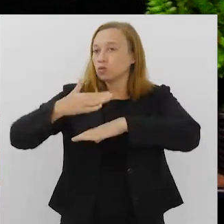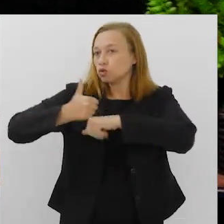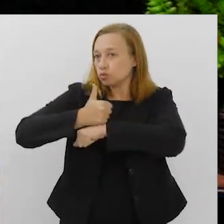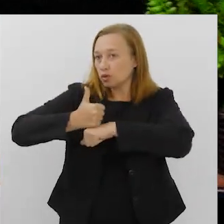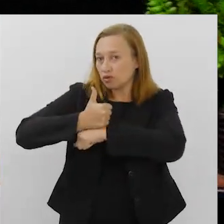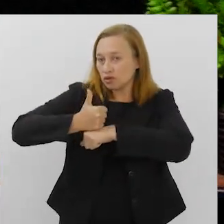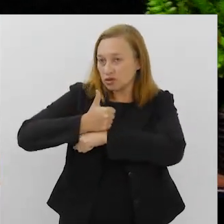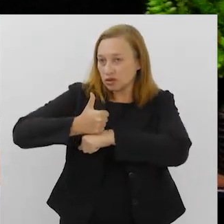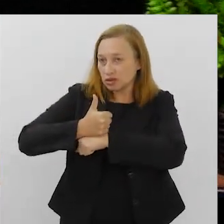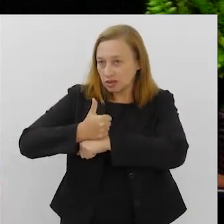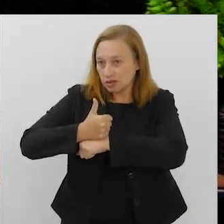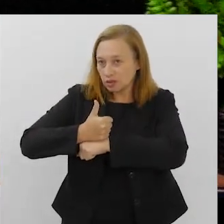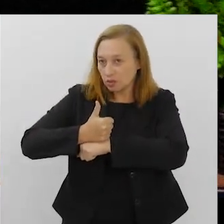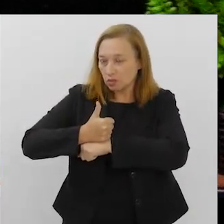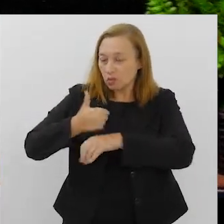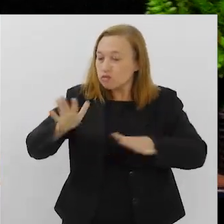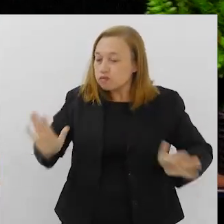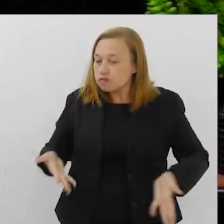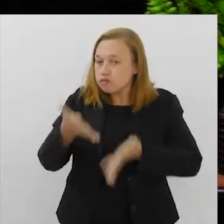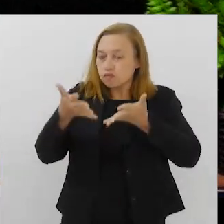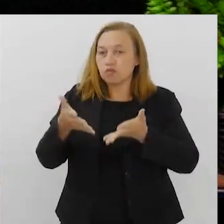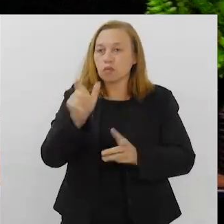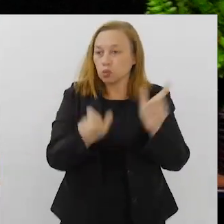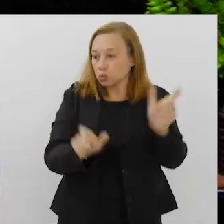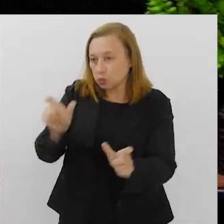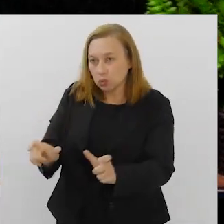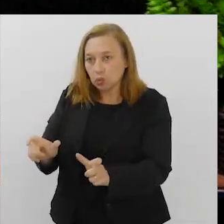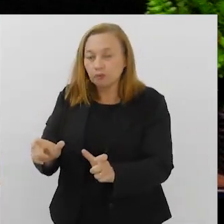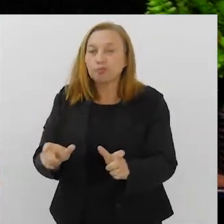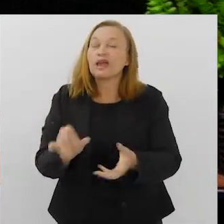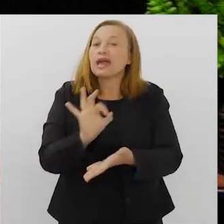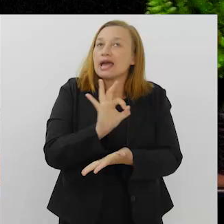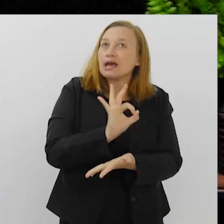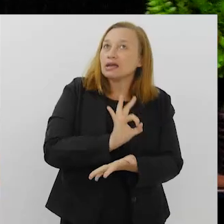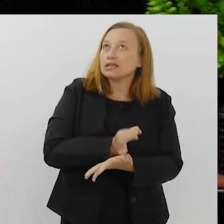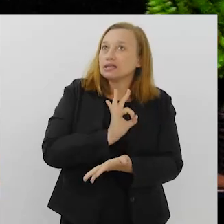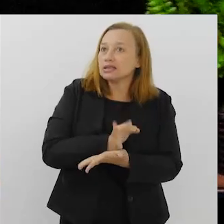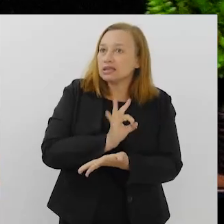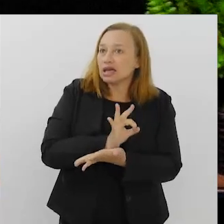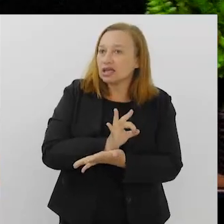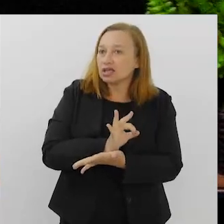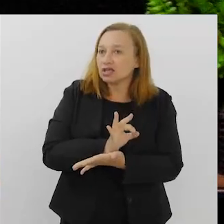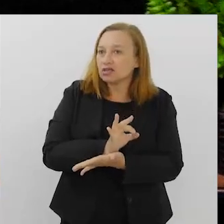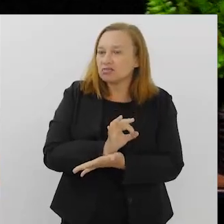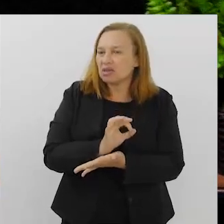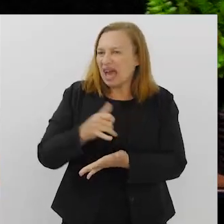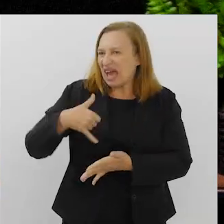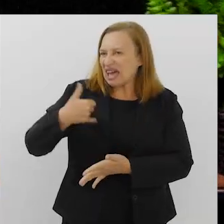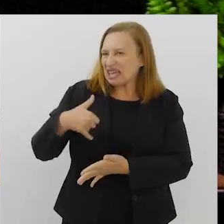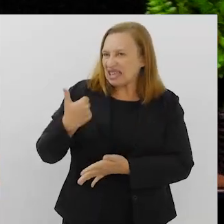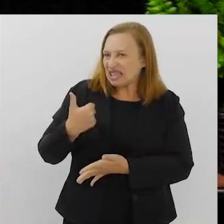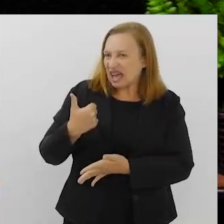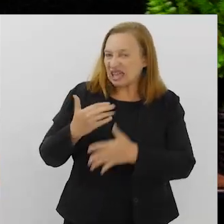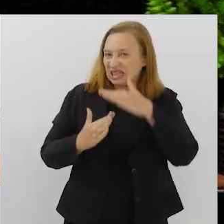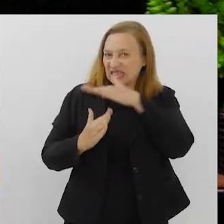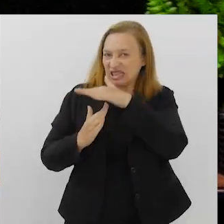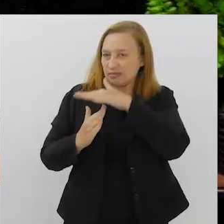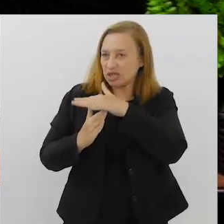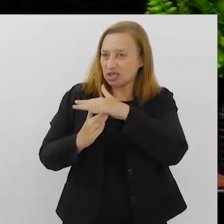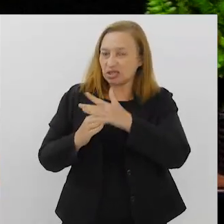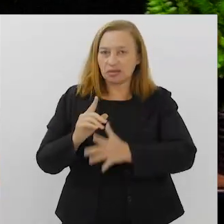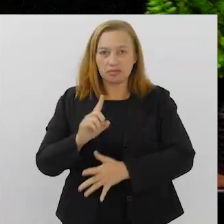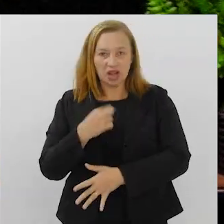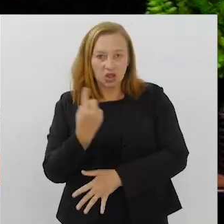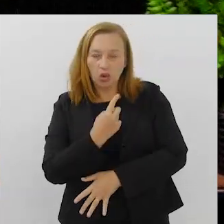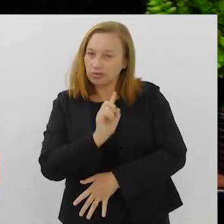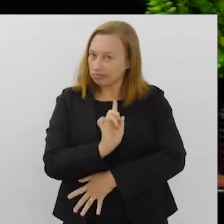profissionais, eles possuem a expertise para esse público. É óbvio que a idade não é um fator limitante